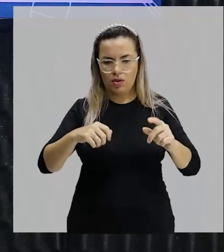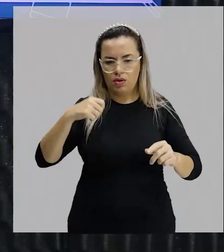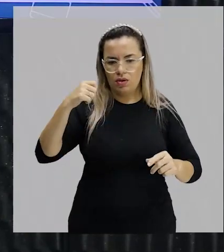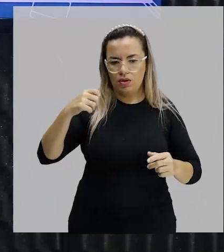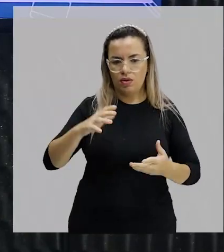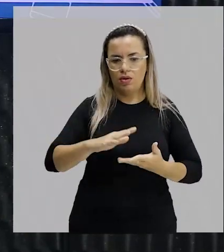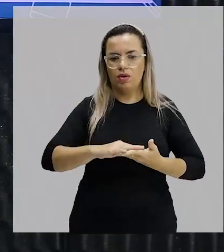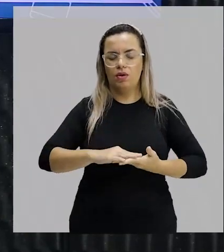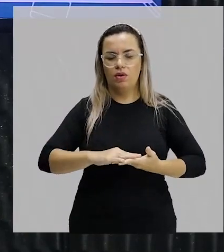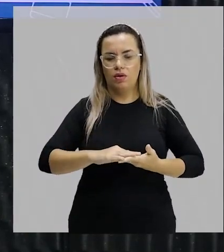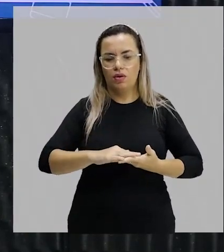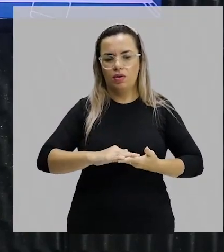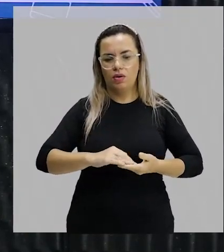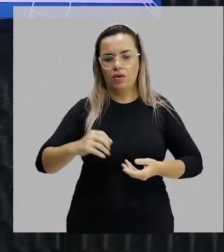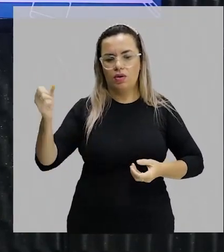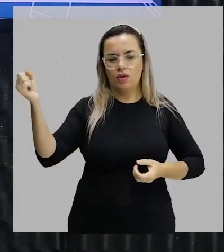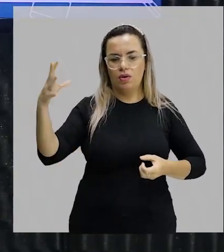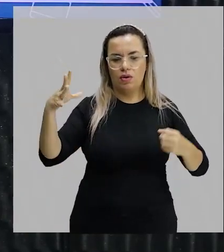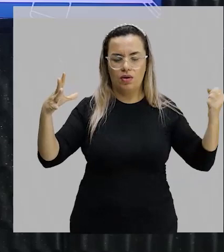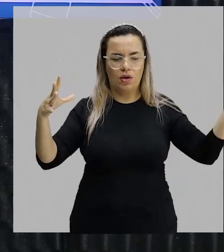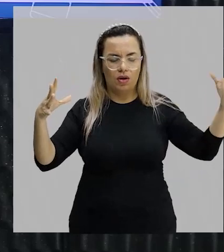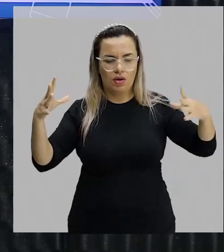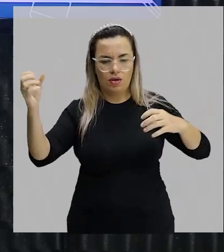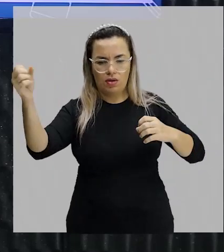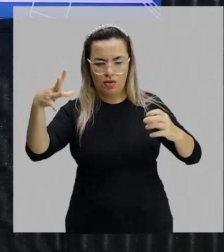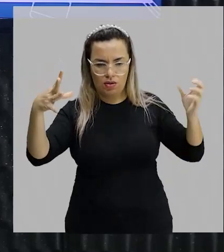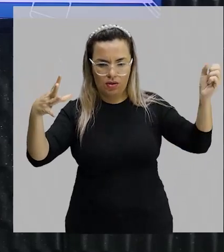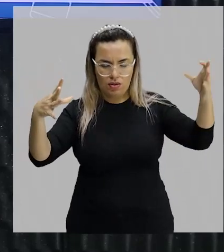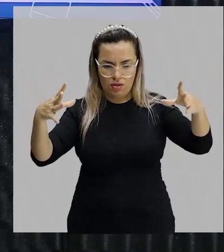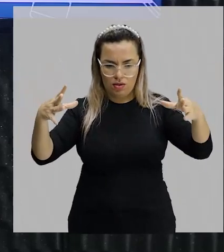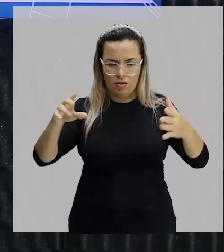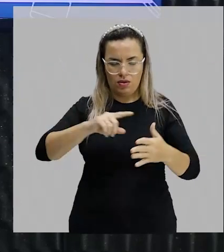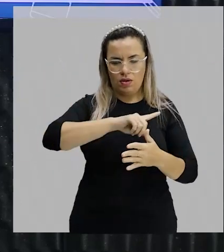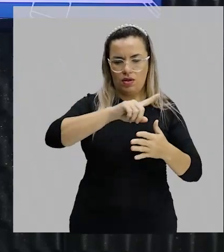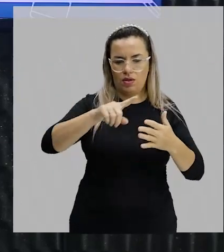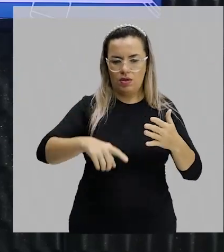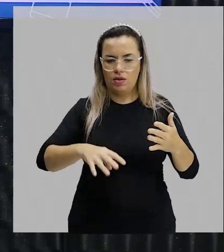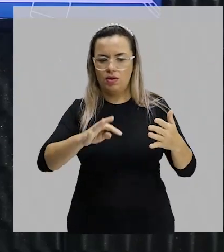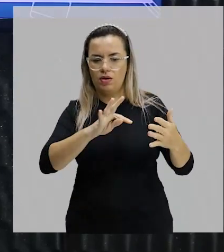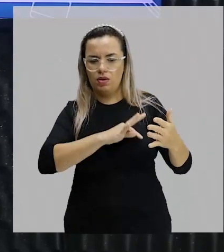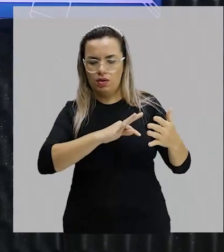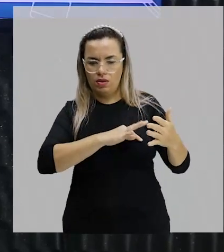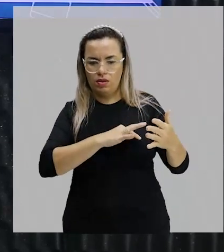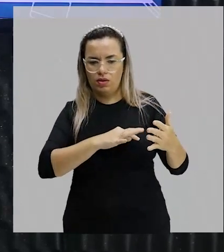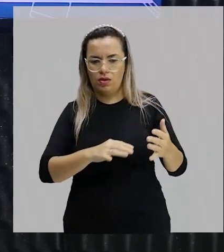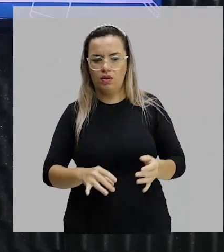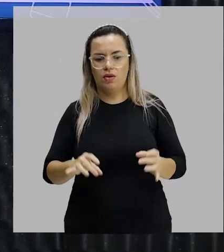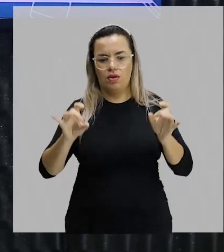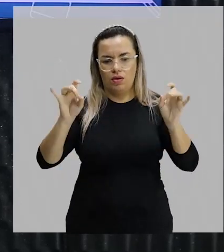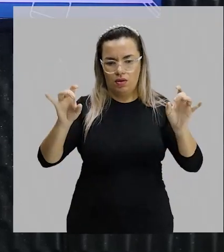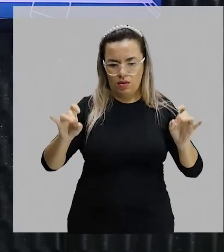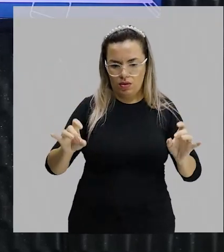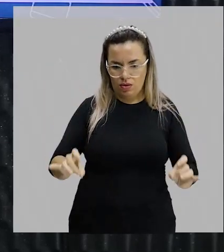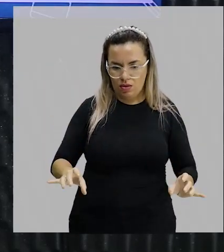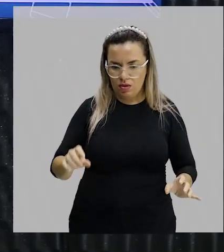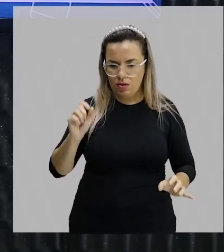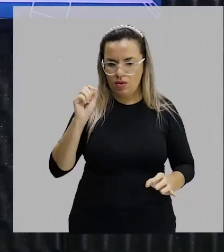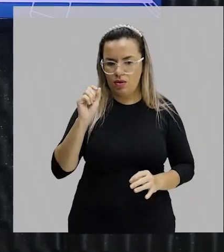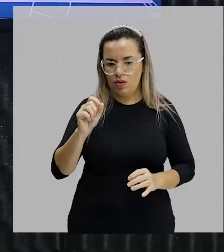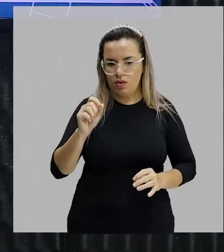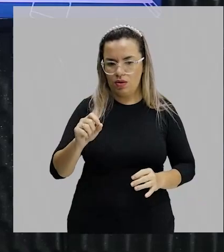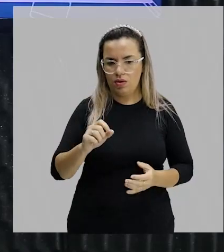conhecer. Então, essa iluminação trabalha com elementos técnicos mais específicos. Eu coloquei alguns exemplos: movies, refletores,